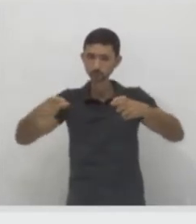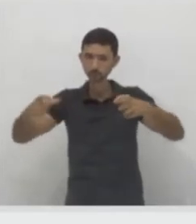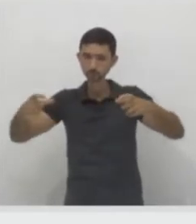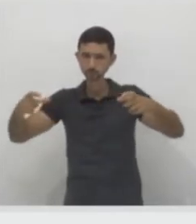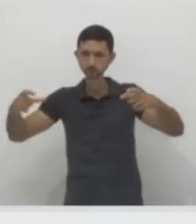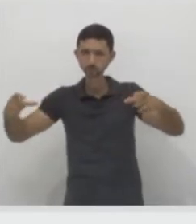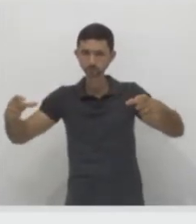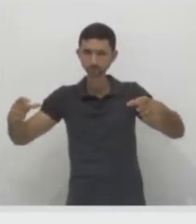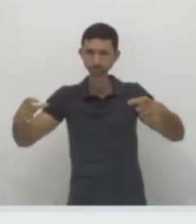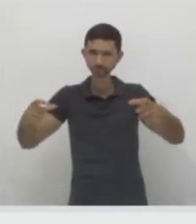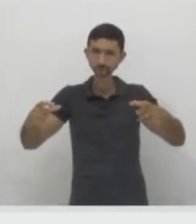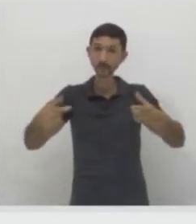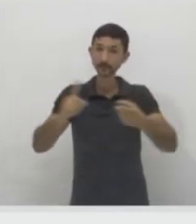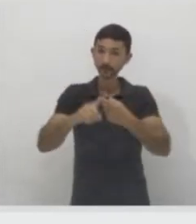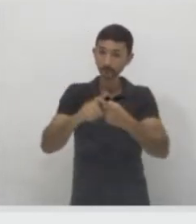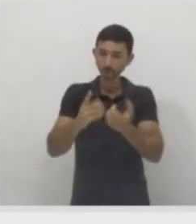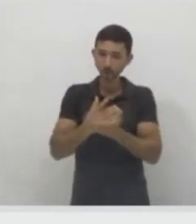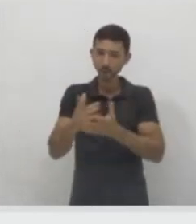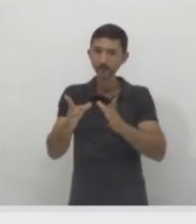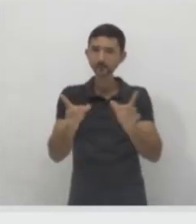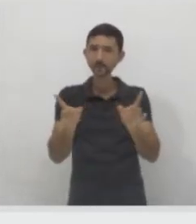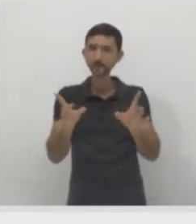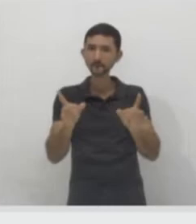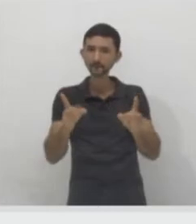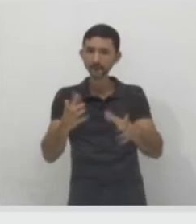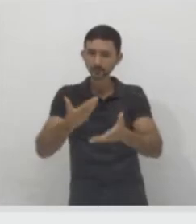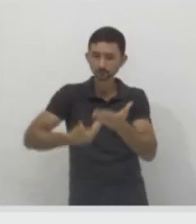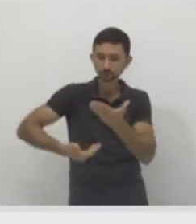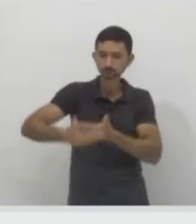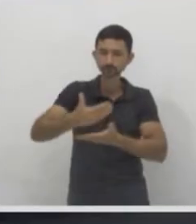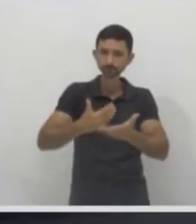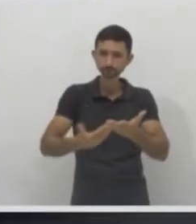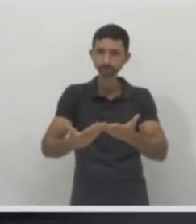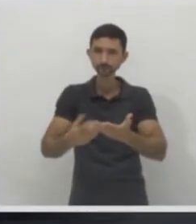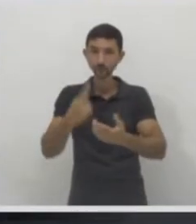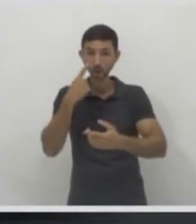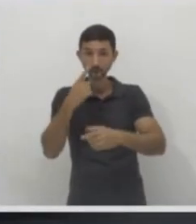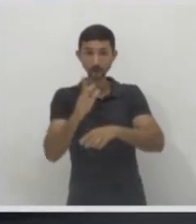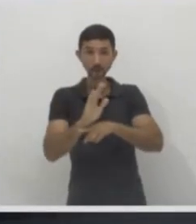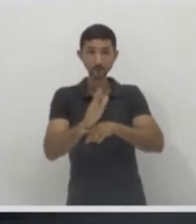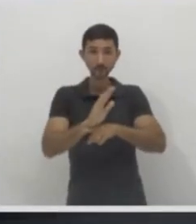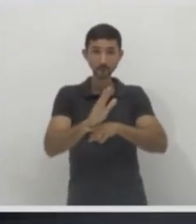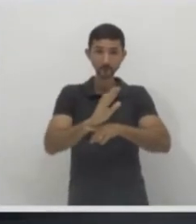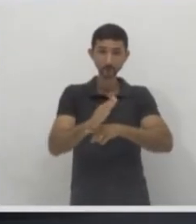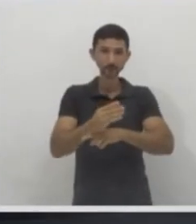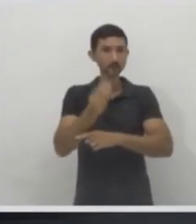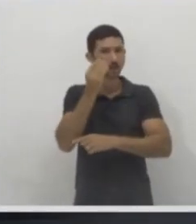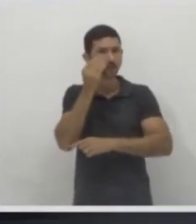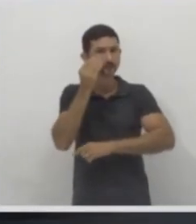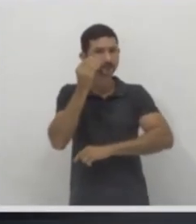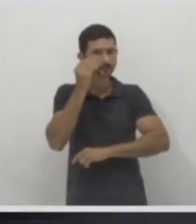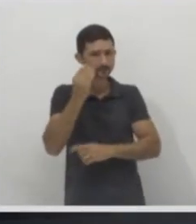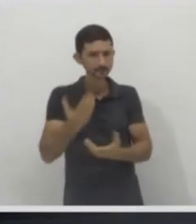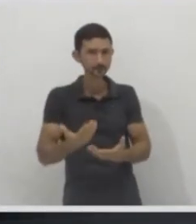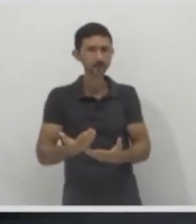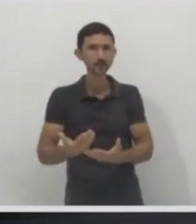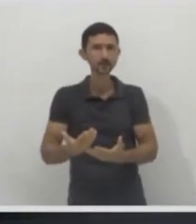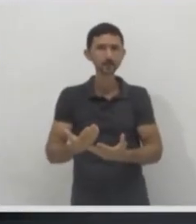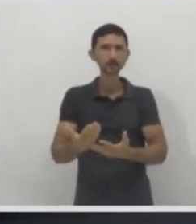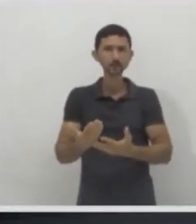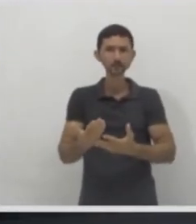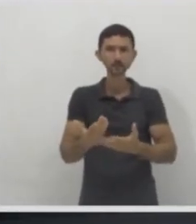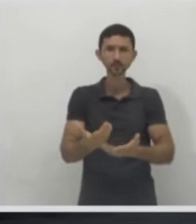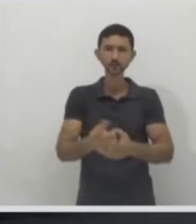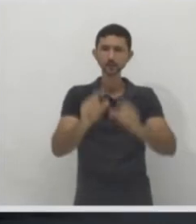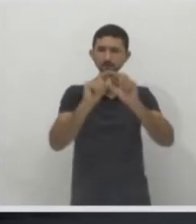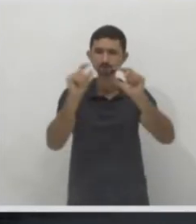o início do comércio. Agora eu convido você, aluno, para nós assistirmos um vídeo e prestarmos bastante atenção nesses termos